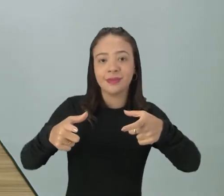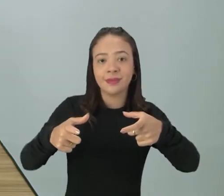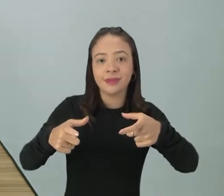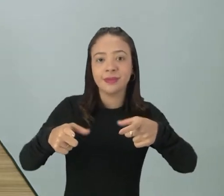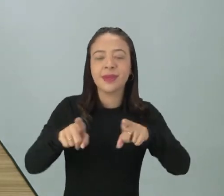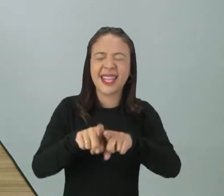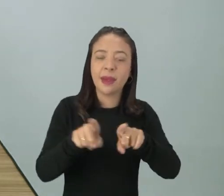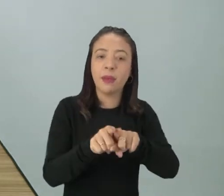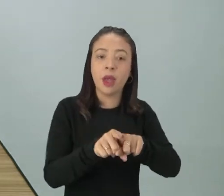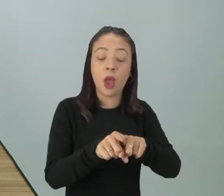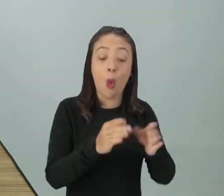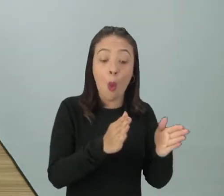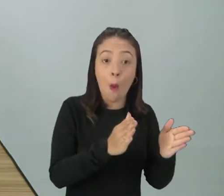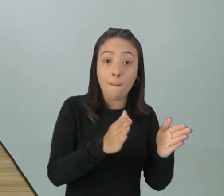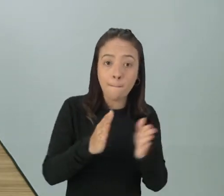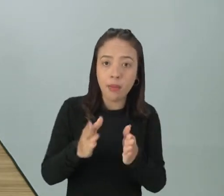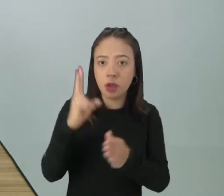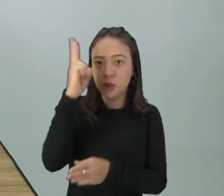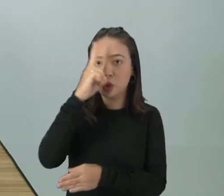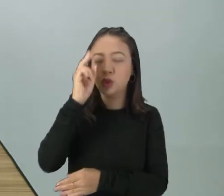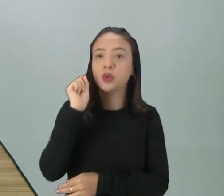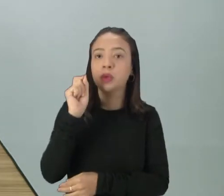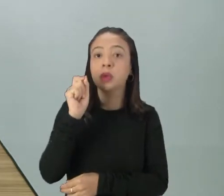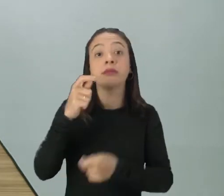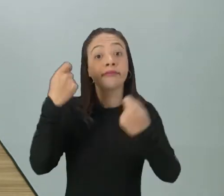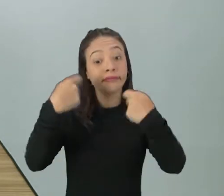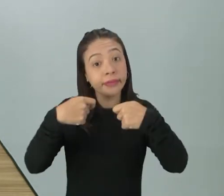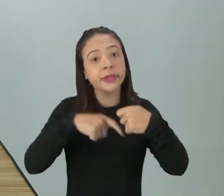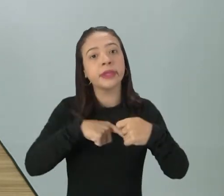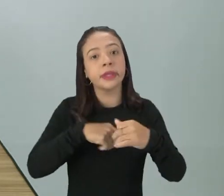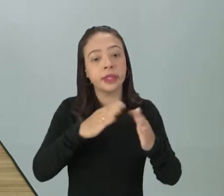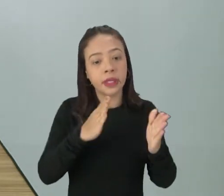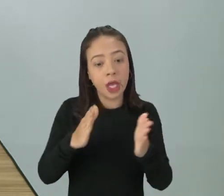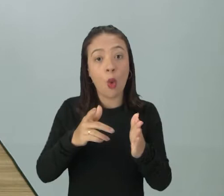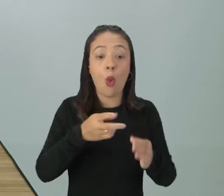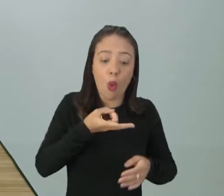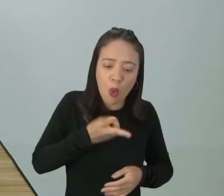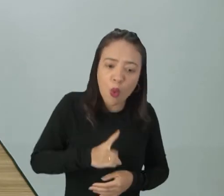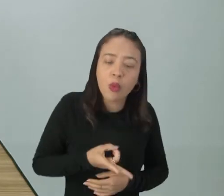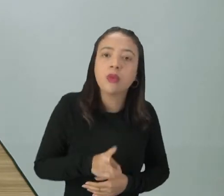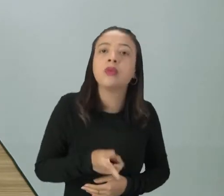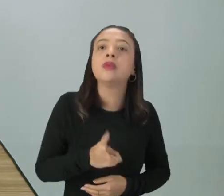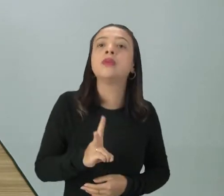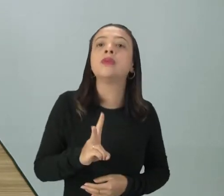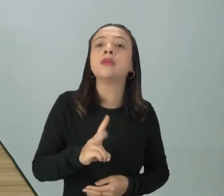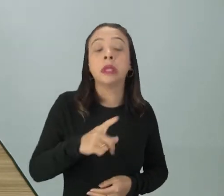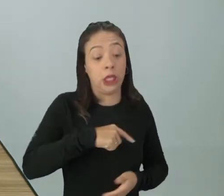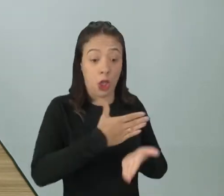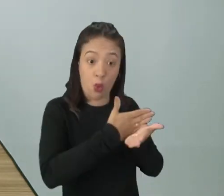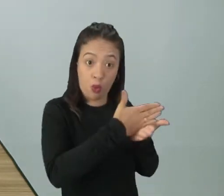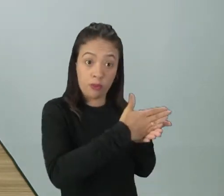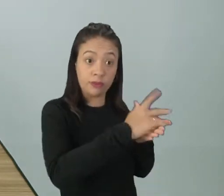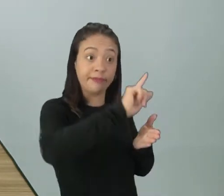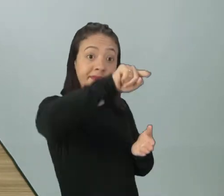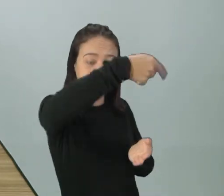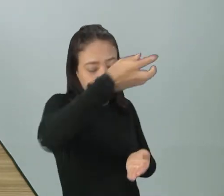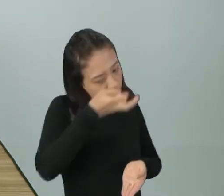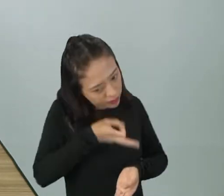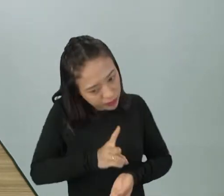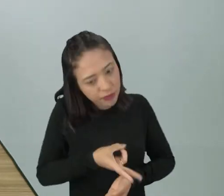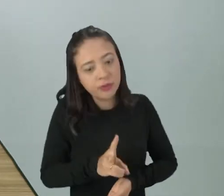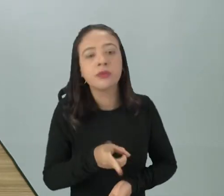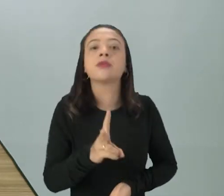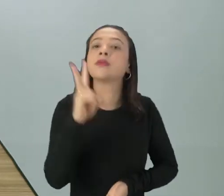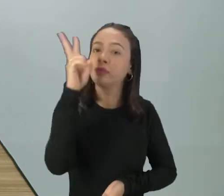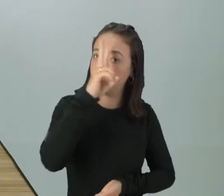meio? Nós precisamos, no meio de uma história, uma continuação. Depois do começo, tem que ter uma